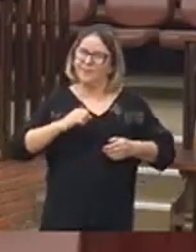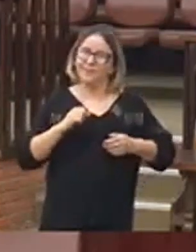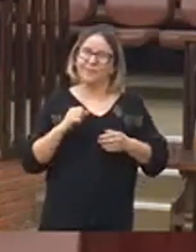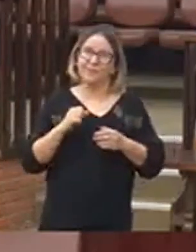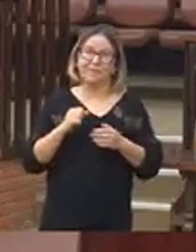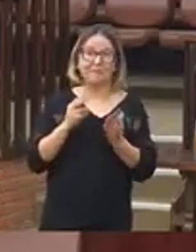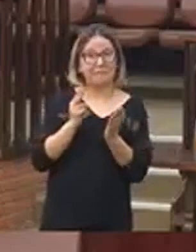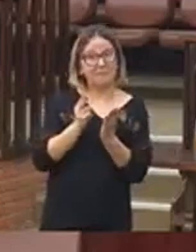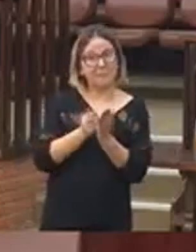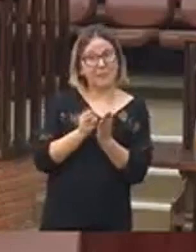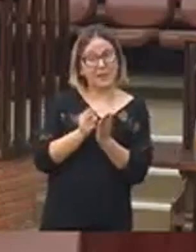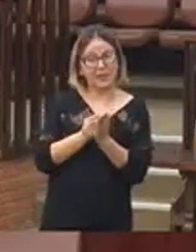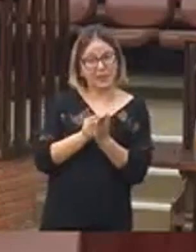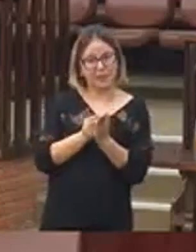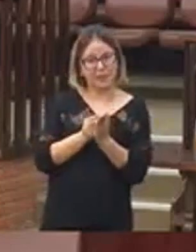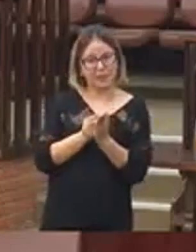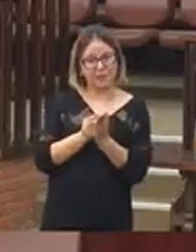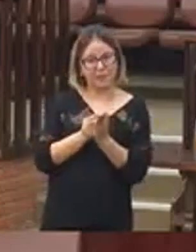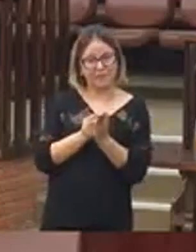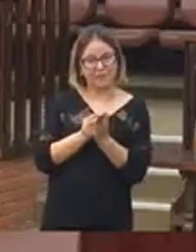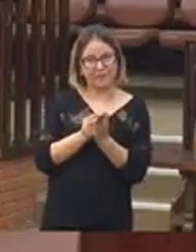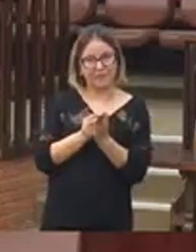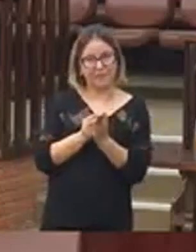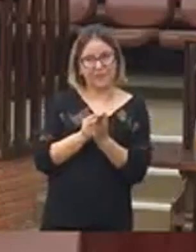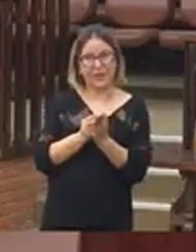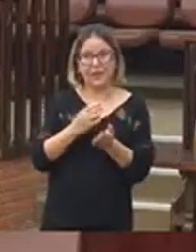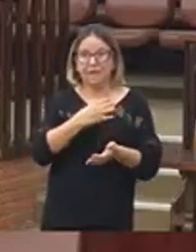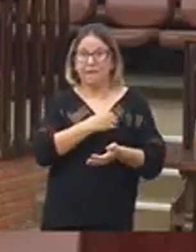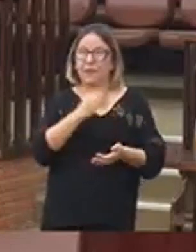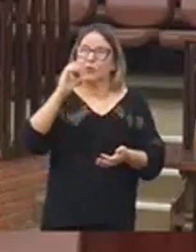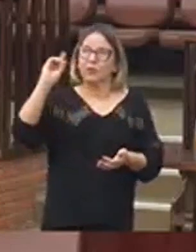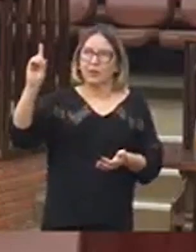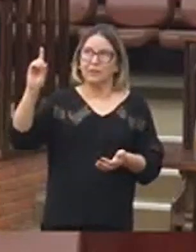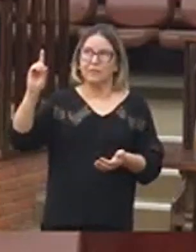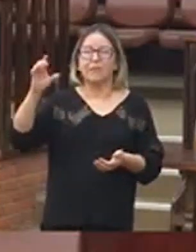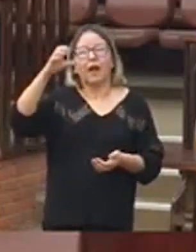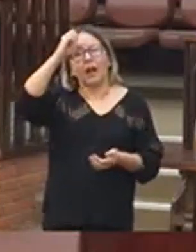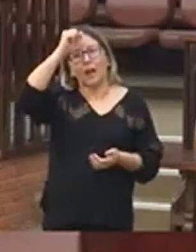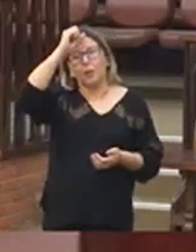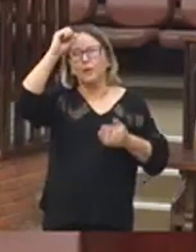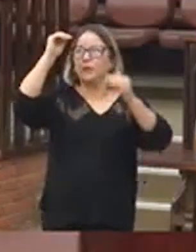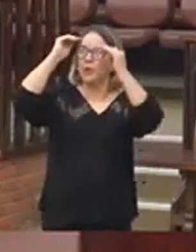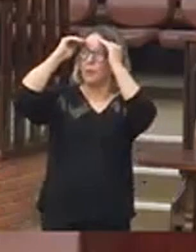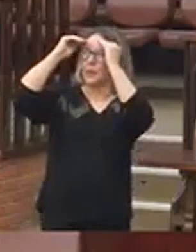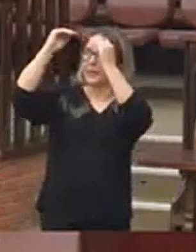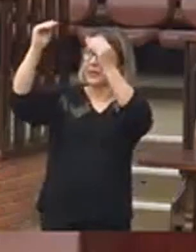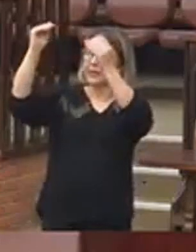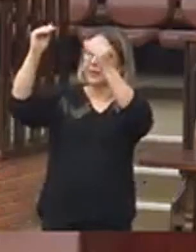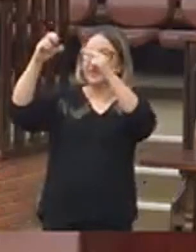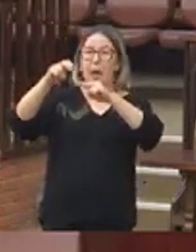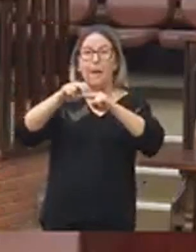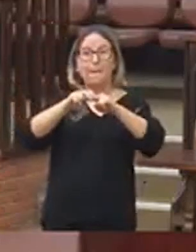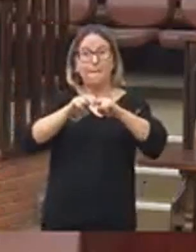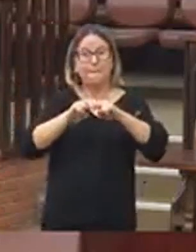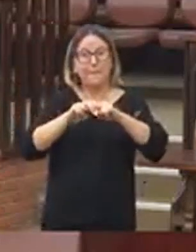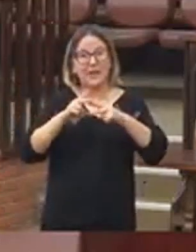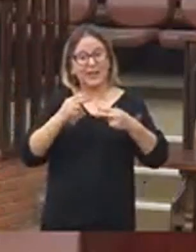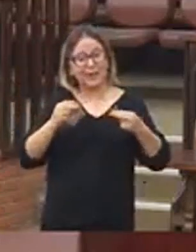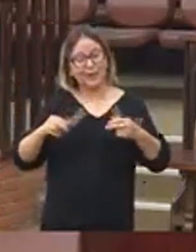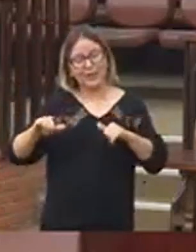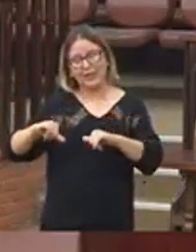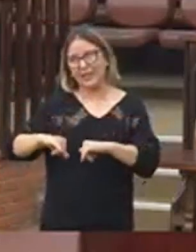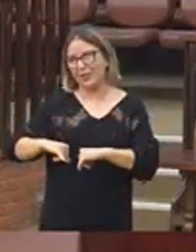embora, sendo filho, aprendeu a obediência pelas coisas que sofreu,